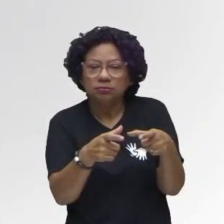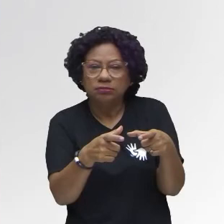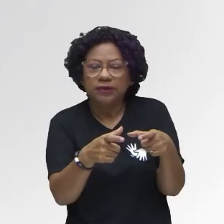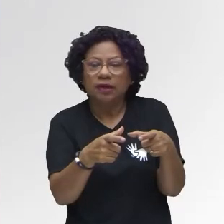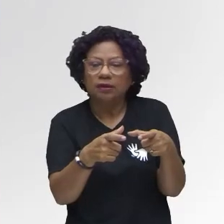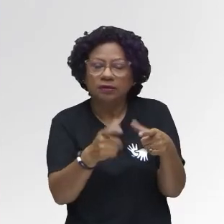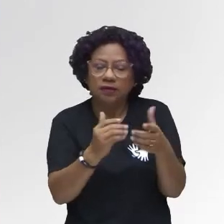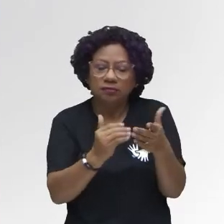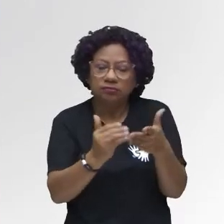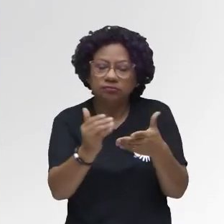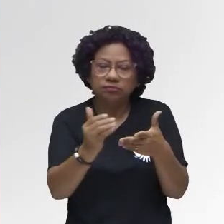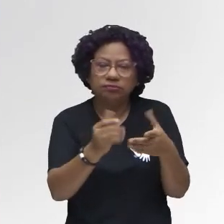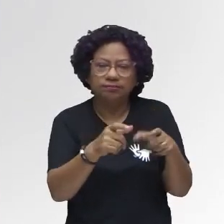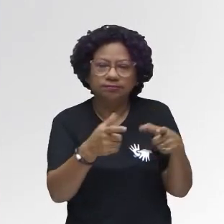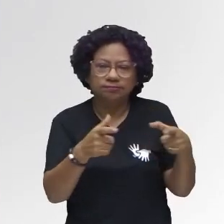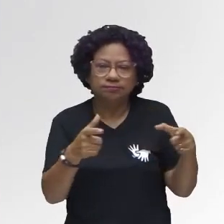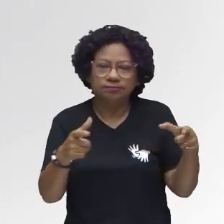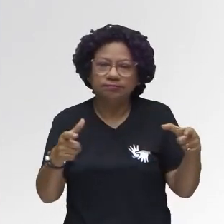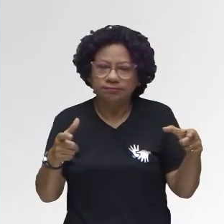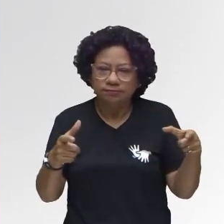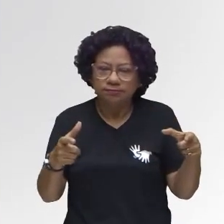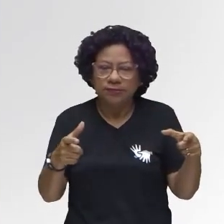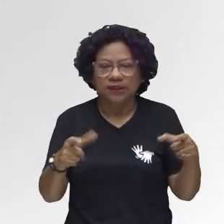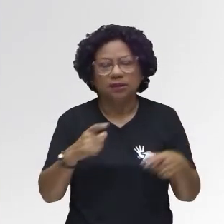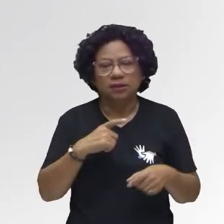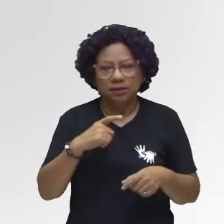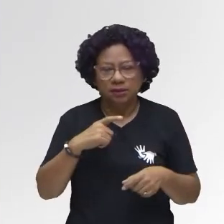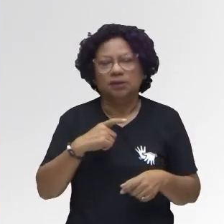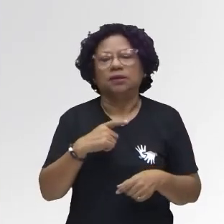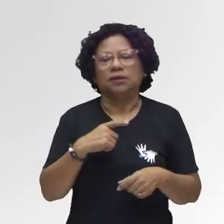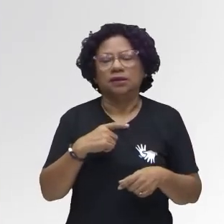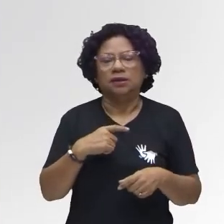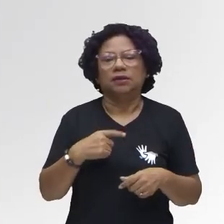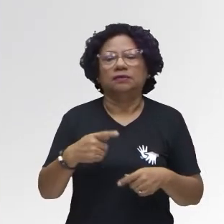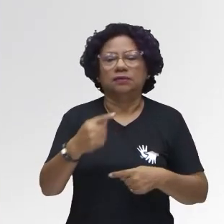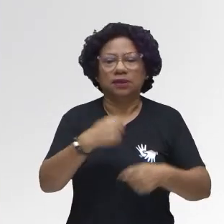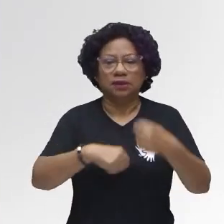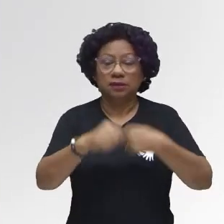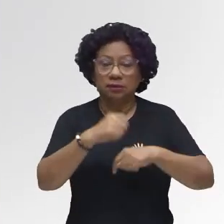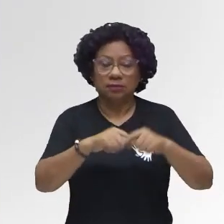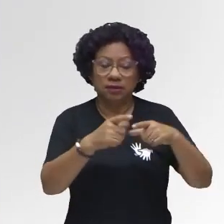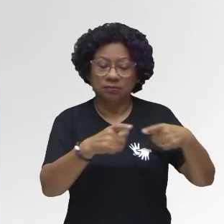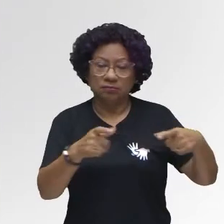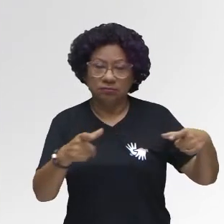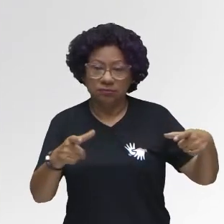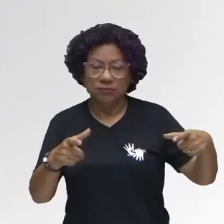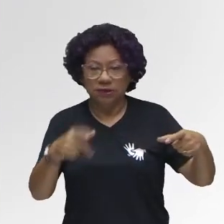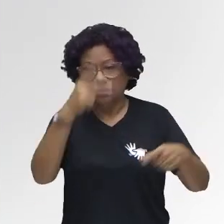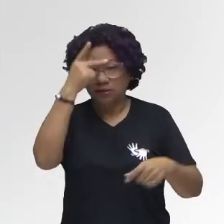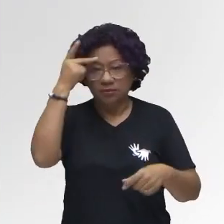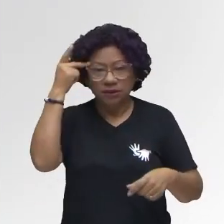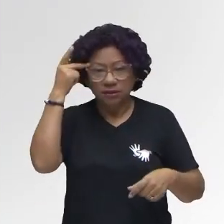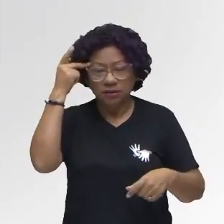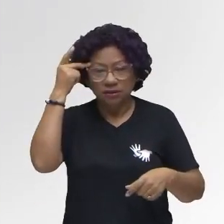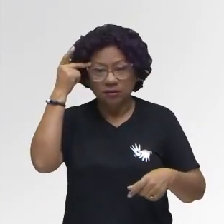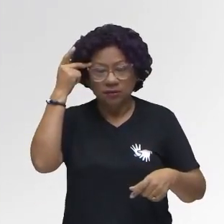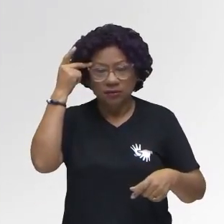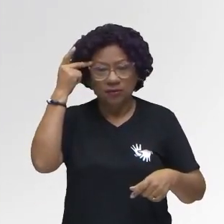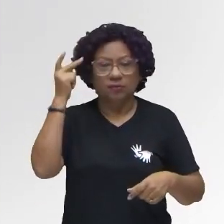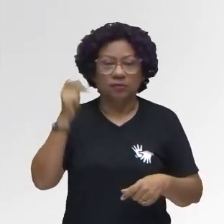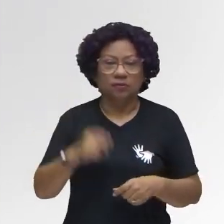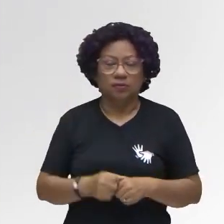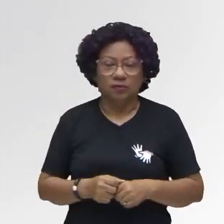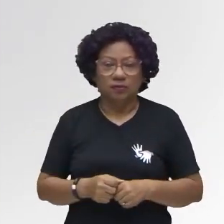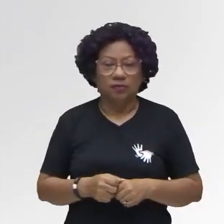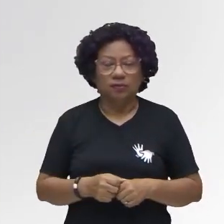agrárias sendo o principal ciclo econômico. Então, a grande quantidade de pessoas vai se direcionar primeiro ao